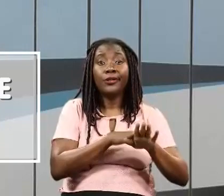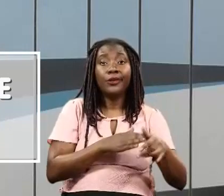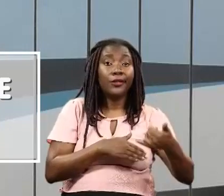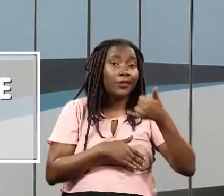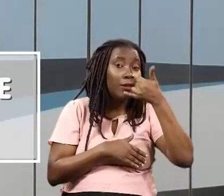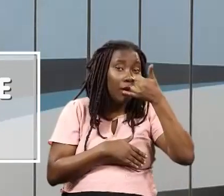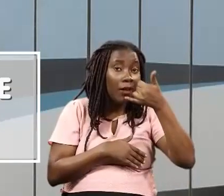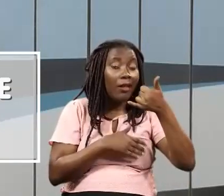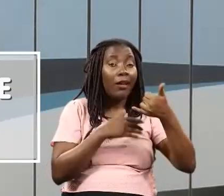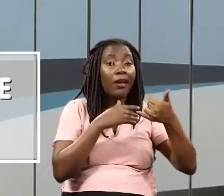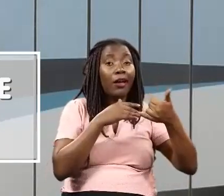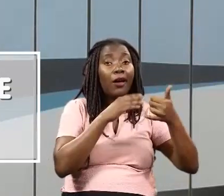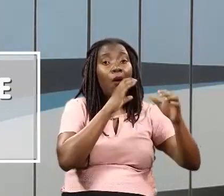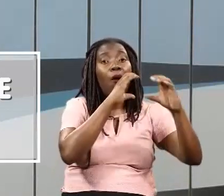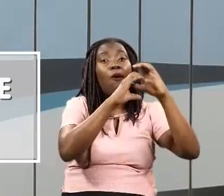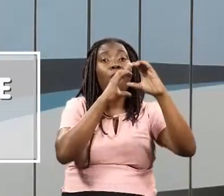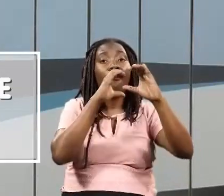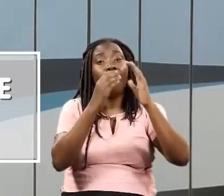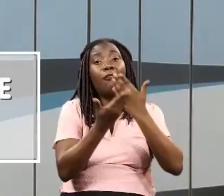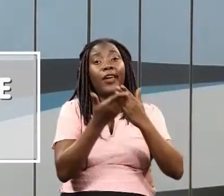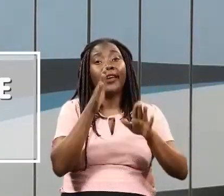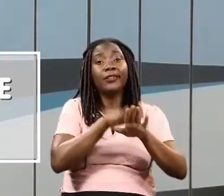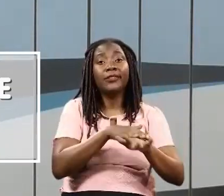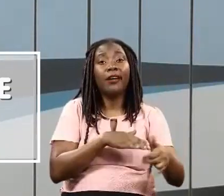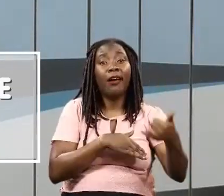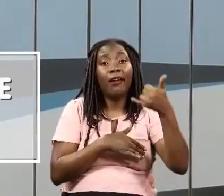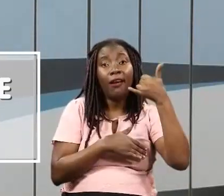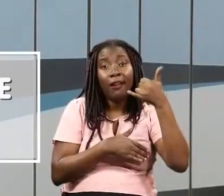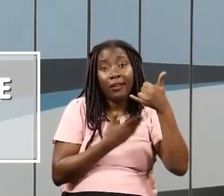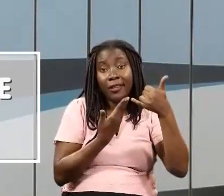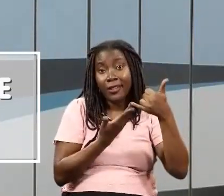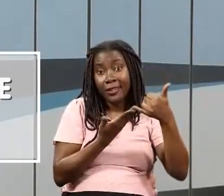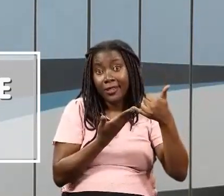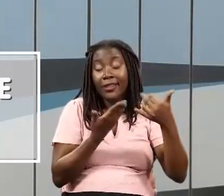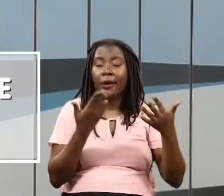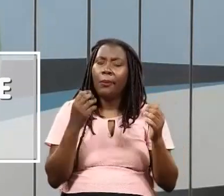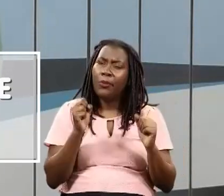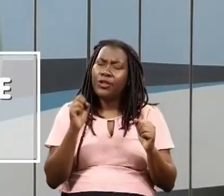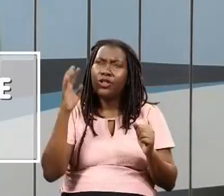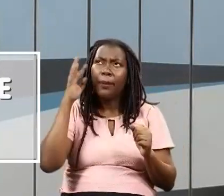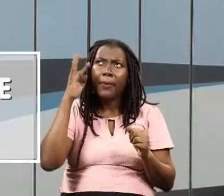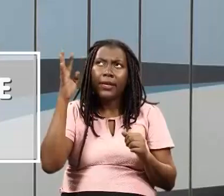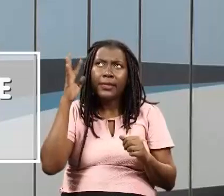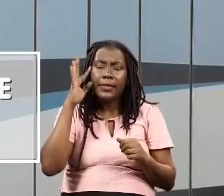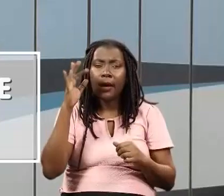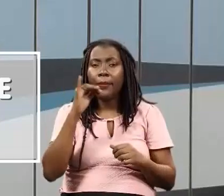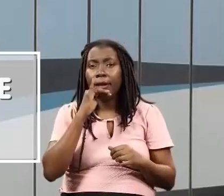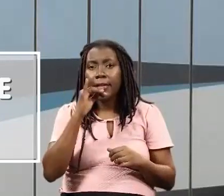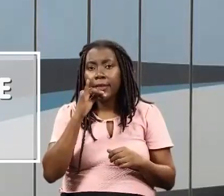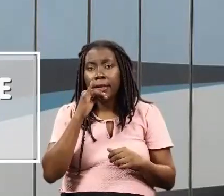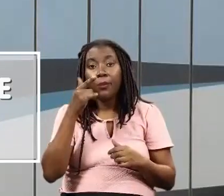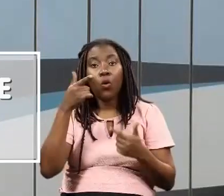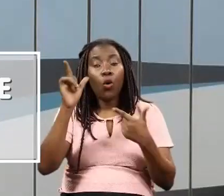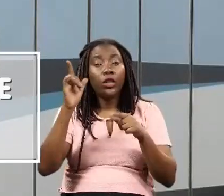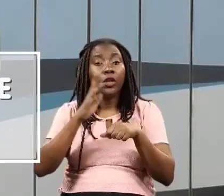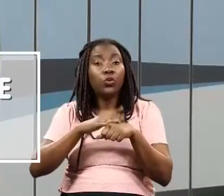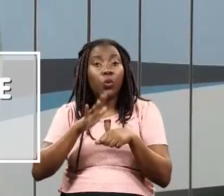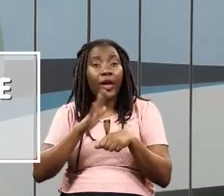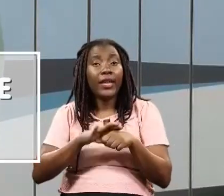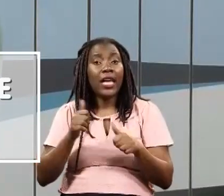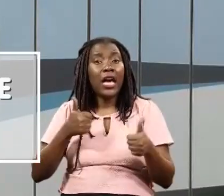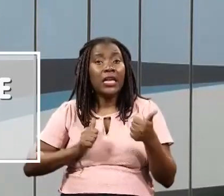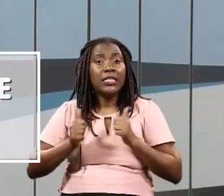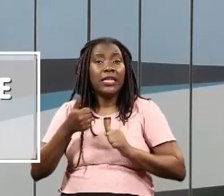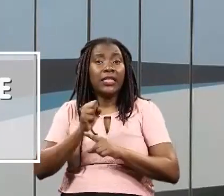você conversa com pessoas através da tela. E aí a gente podia pensar, por exemplo, em outras doenças como ansiedade social,